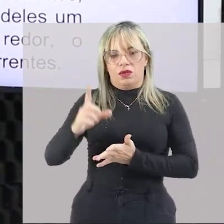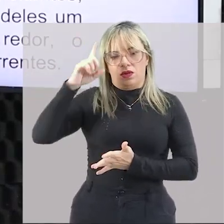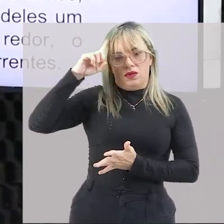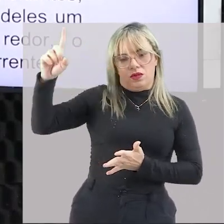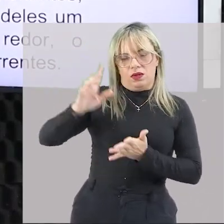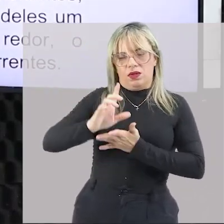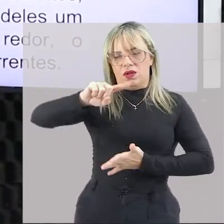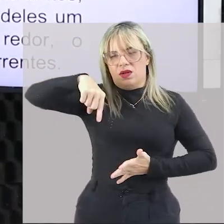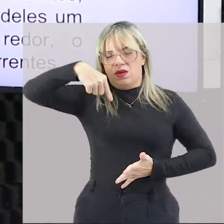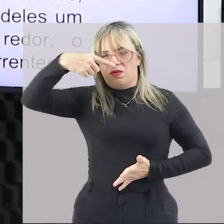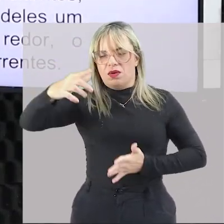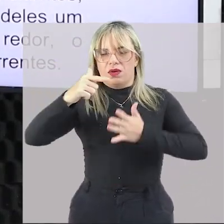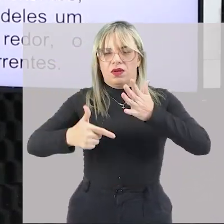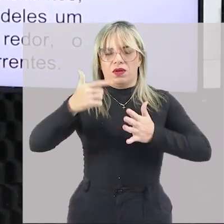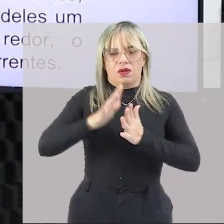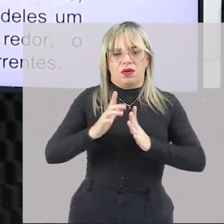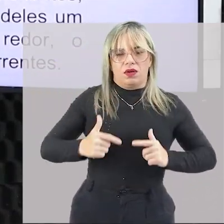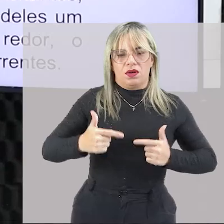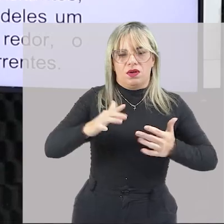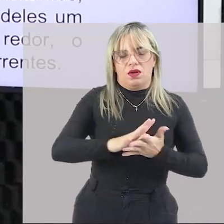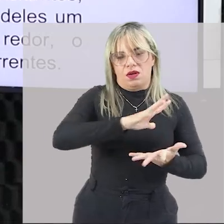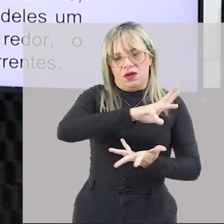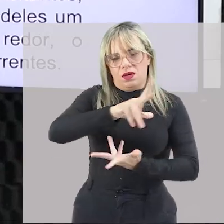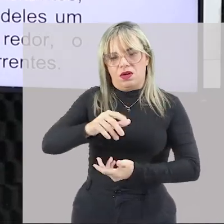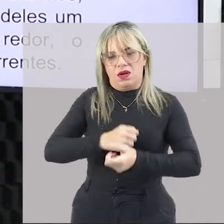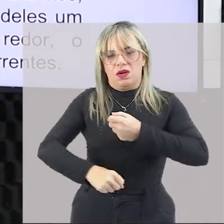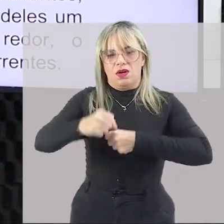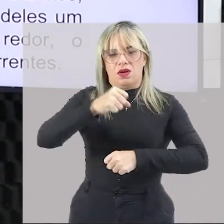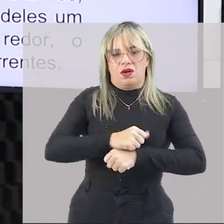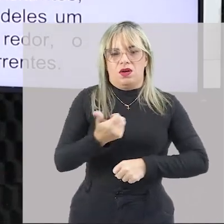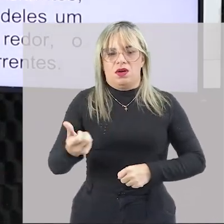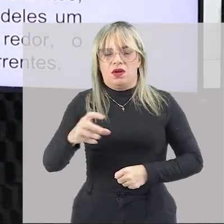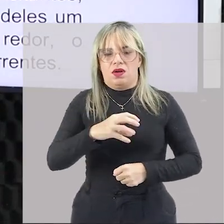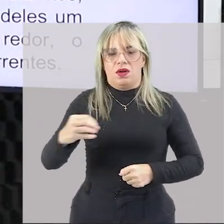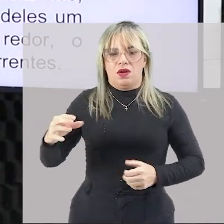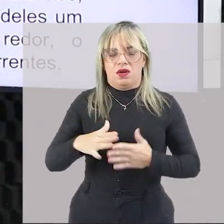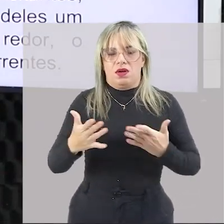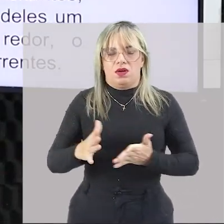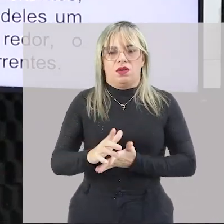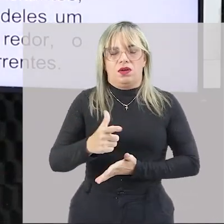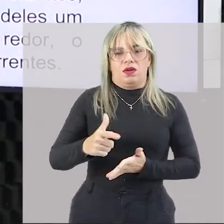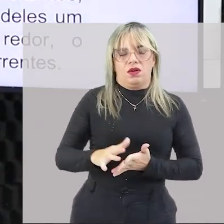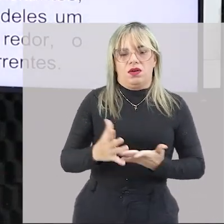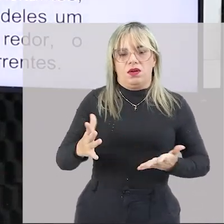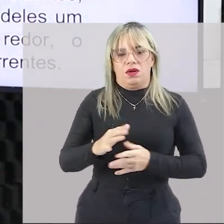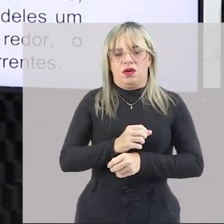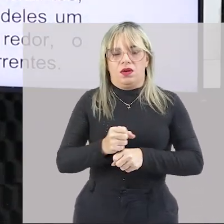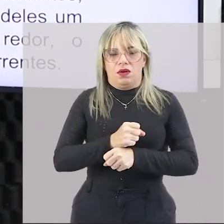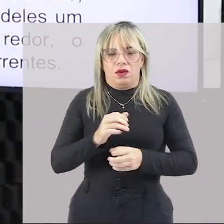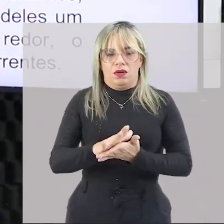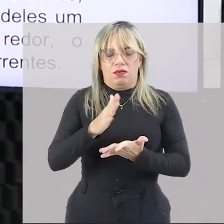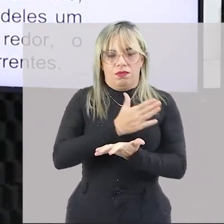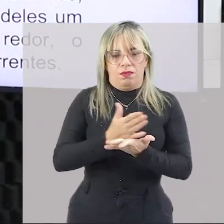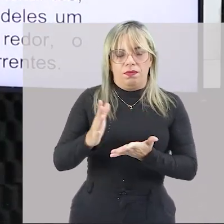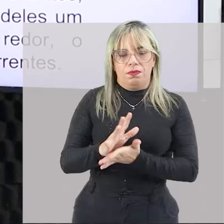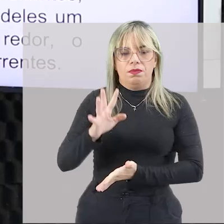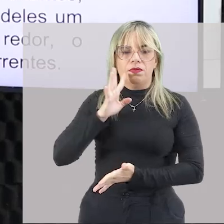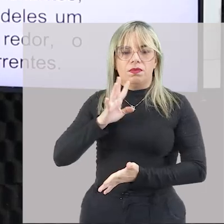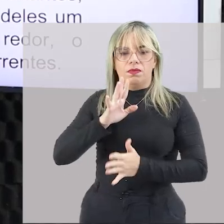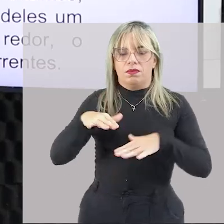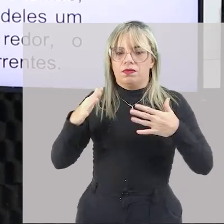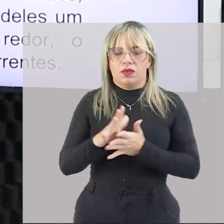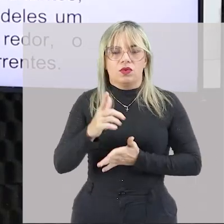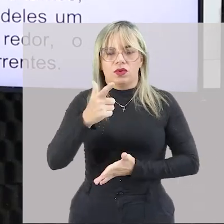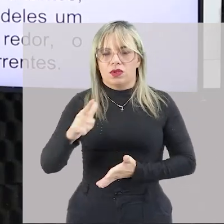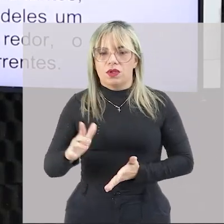assim, depois da Segunda Guerra Mundial, depois dos anos 50, sem um ano. Oba, vamos começar a arte contemporânea. Que legal, 1951. Não